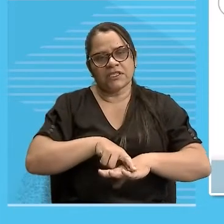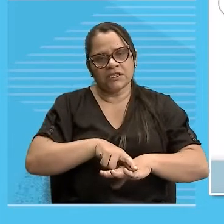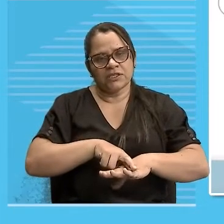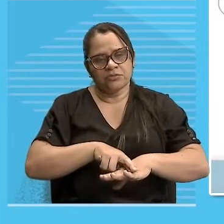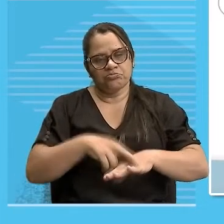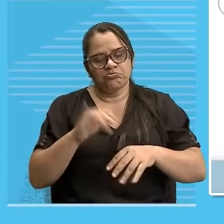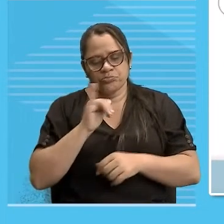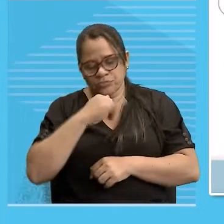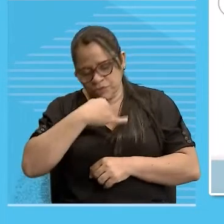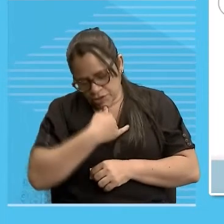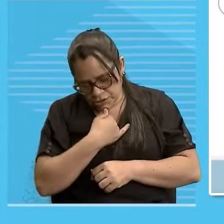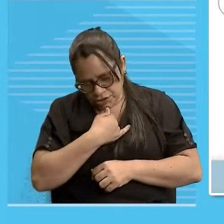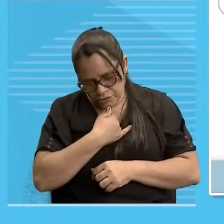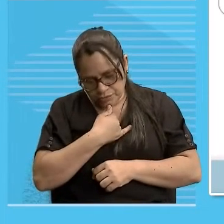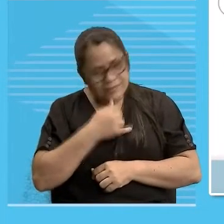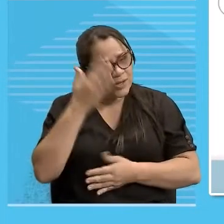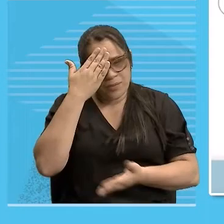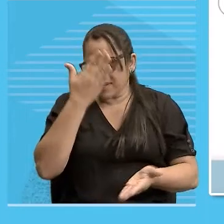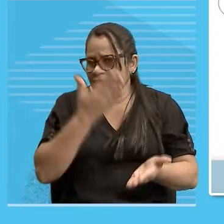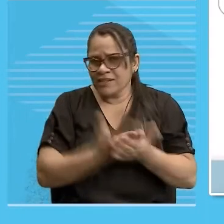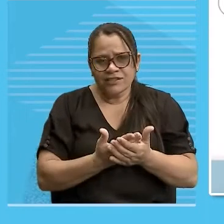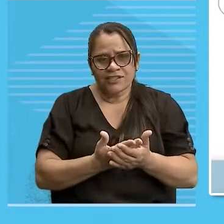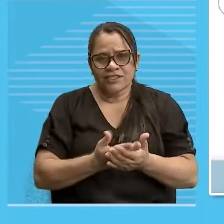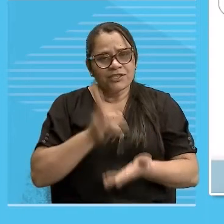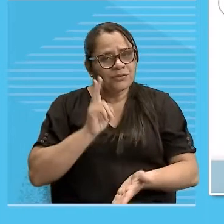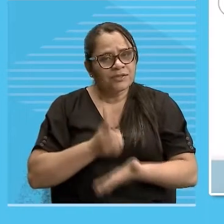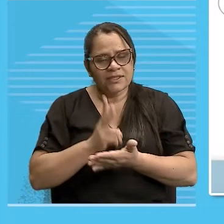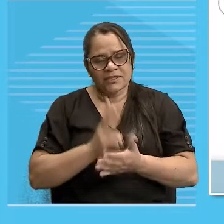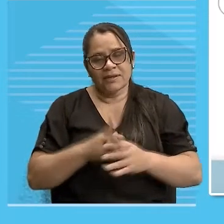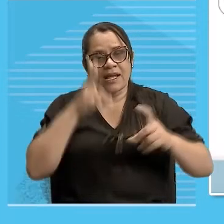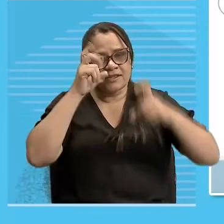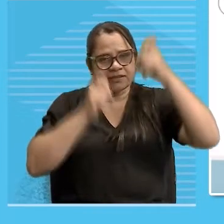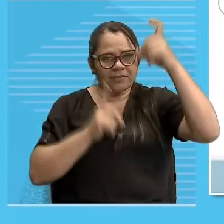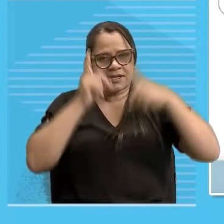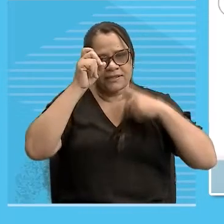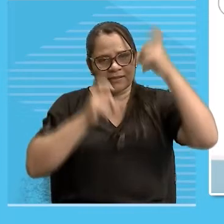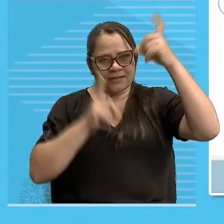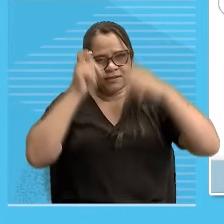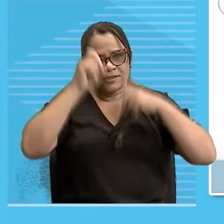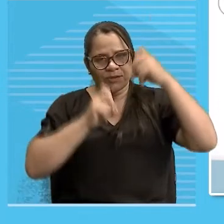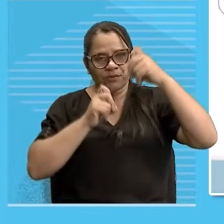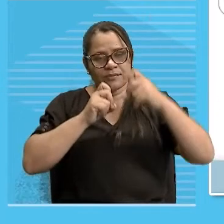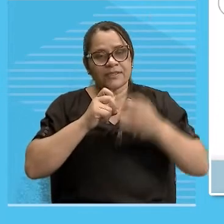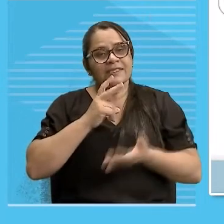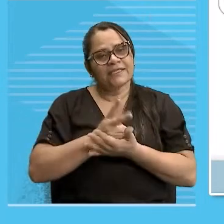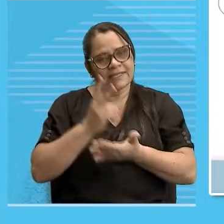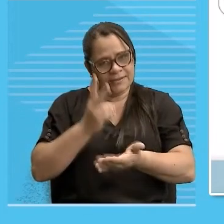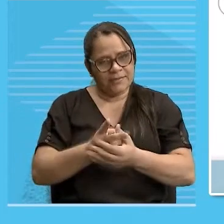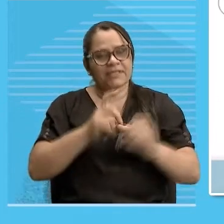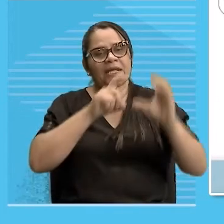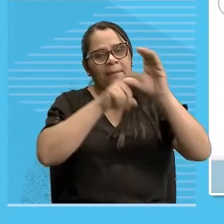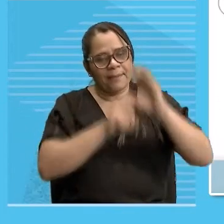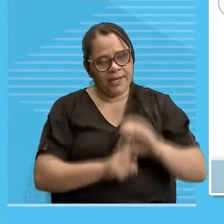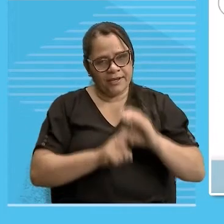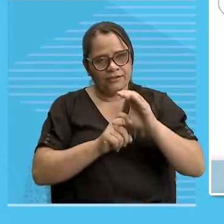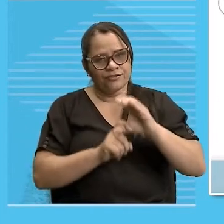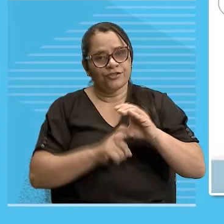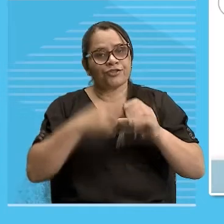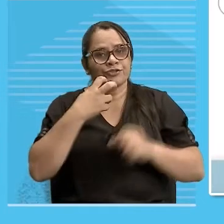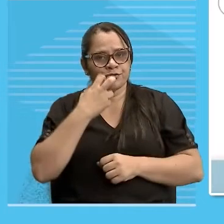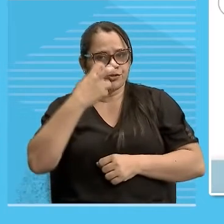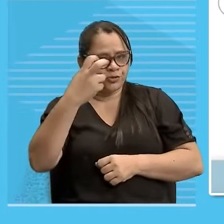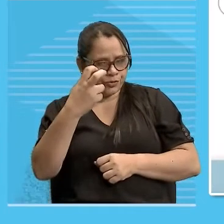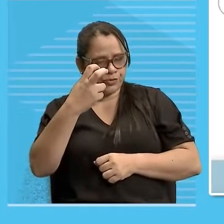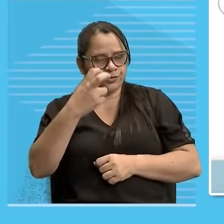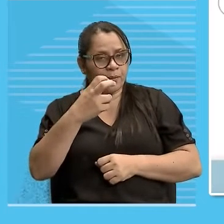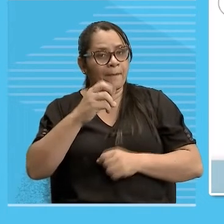não acredito não. Toda essa expressão é uma expressão, dependendo do tom, né? E pode ser de